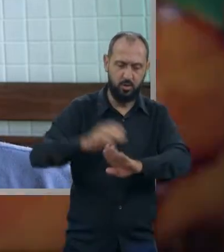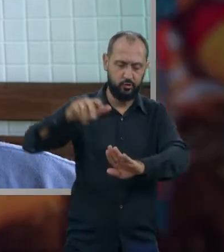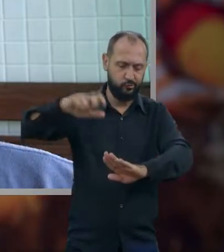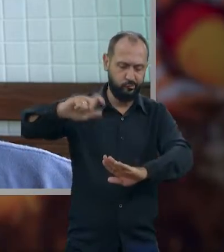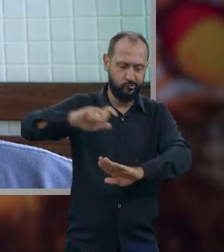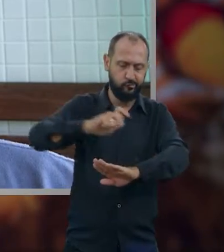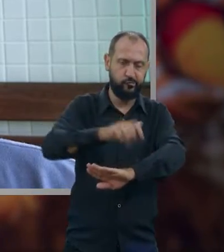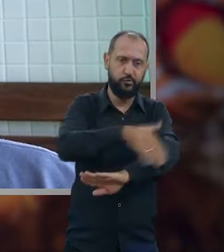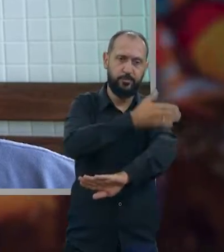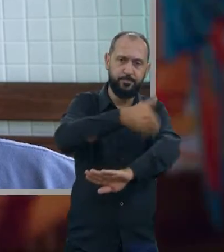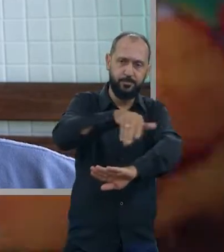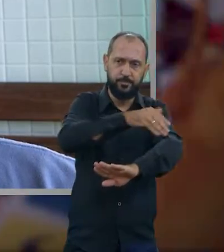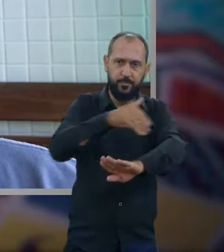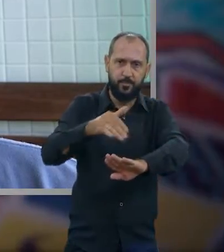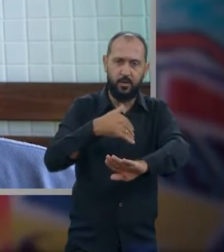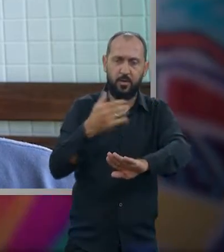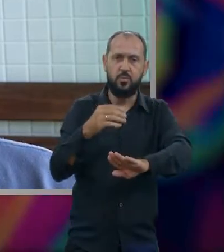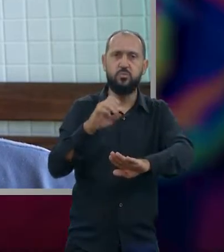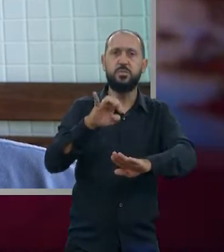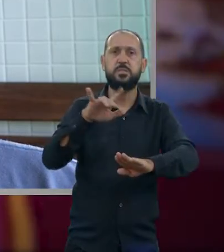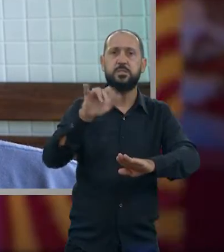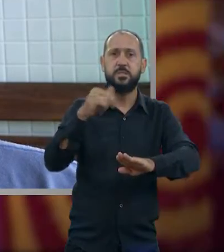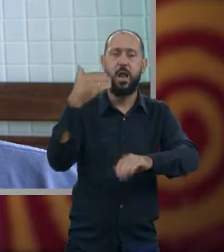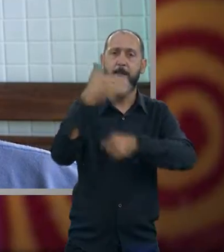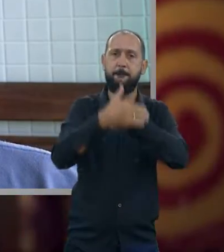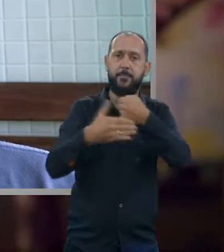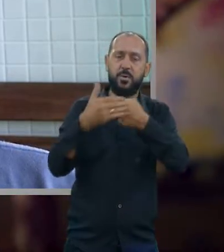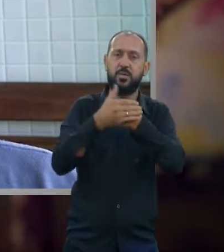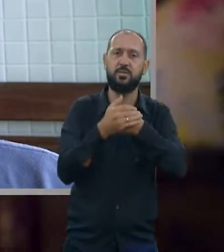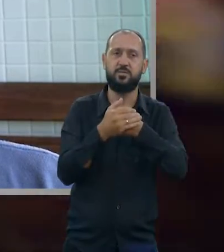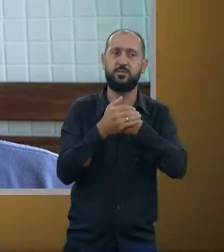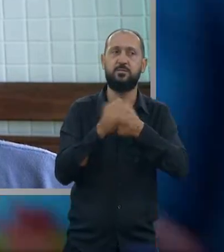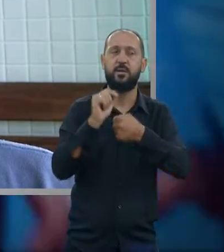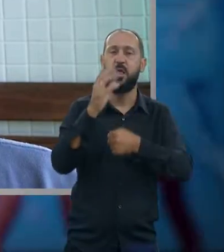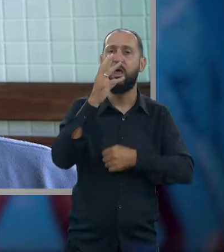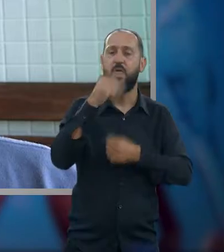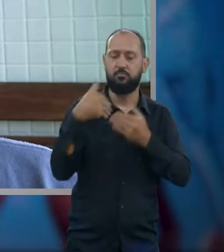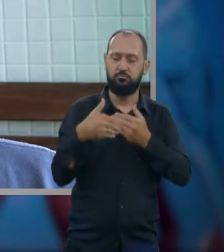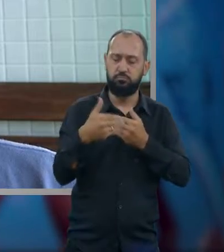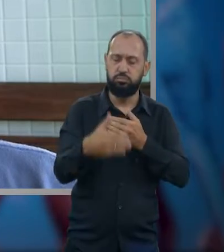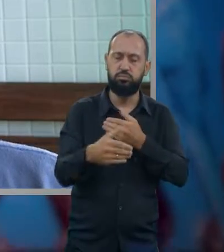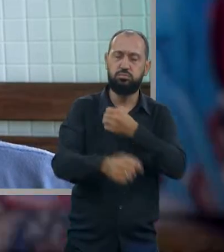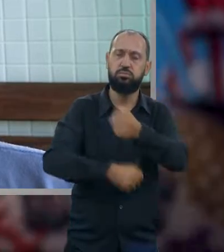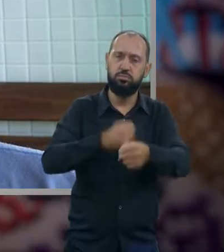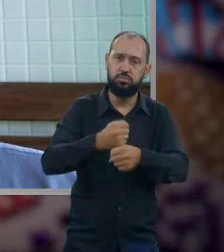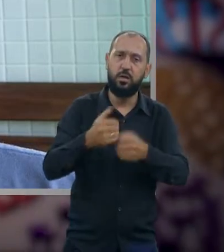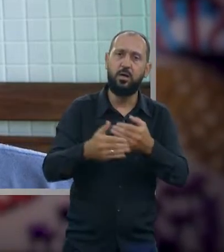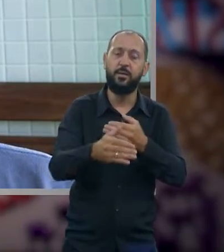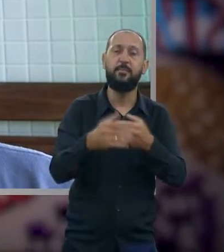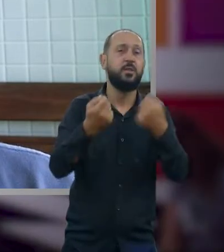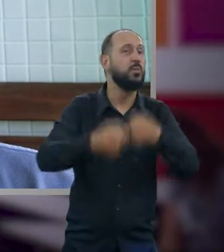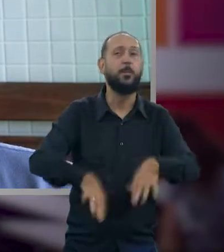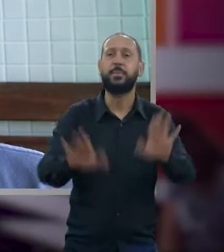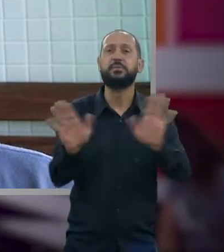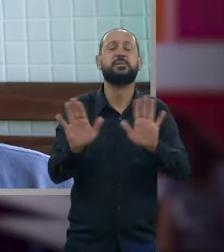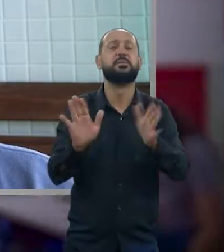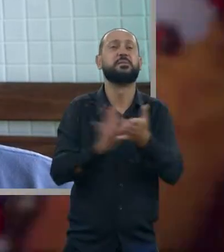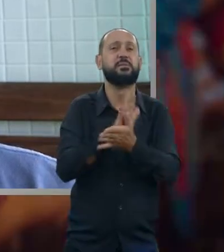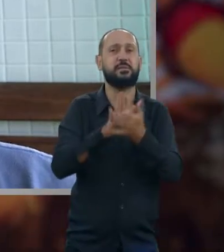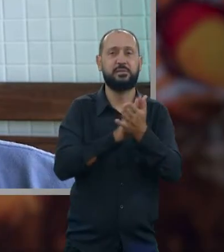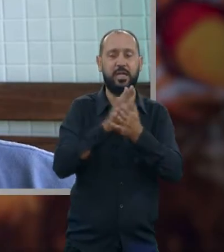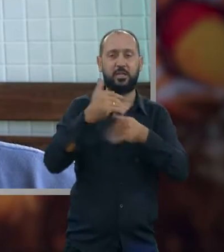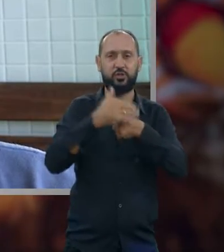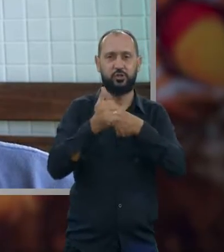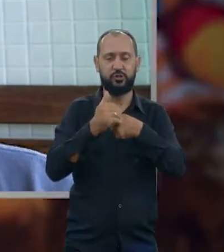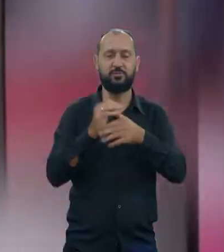colocada nele com cera protetora para que ele dure mais alguns anos sem